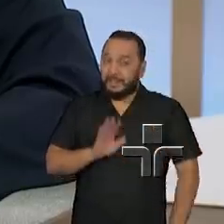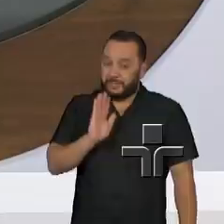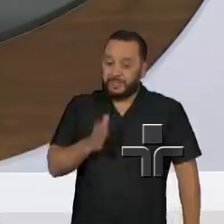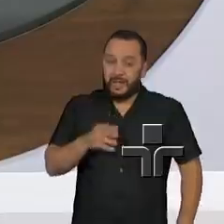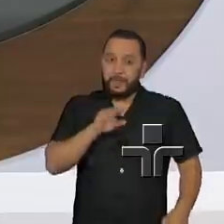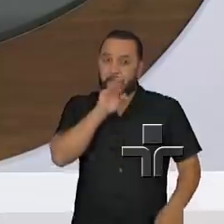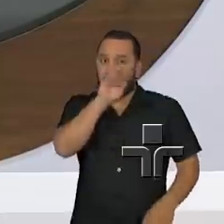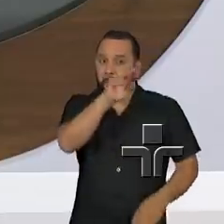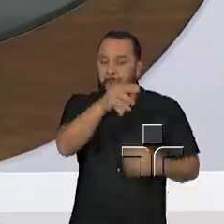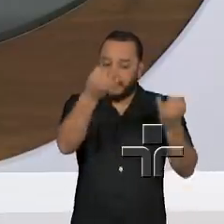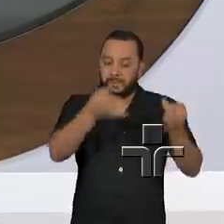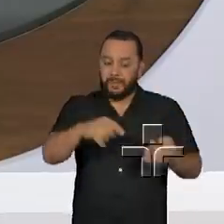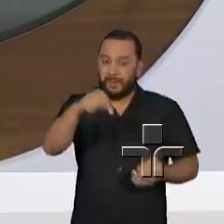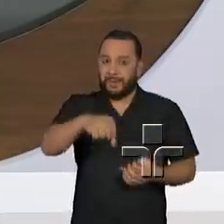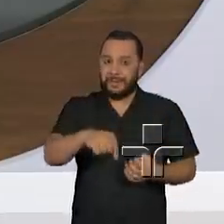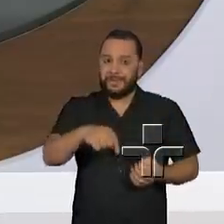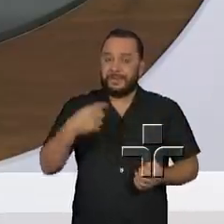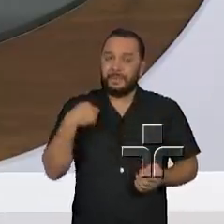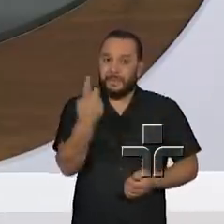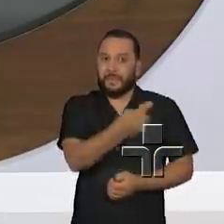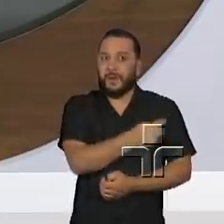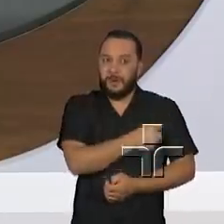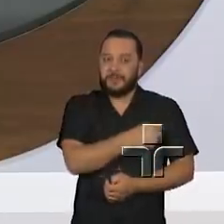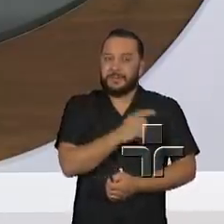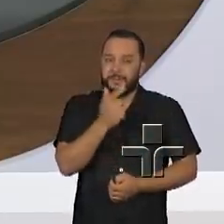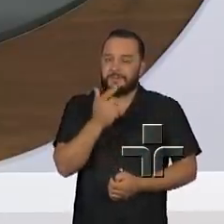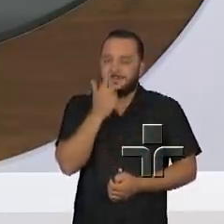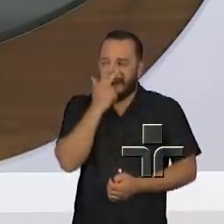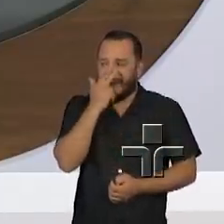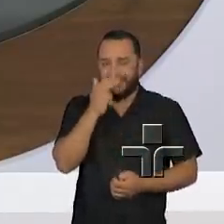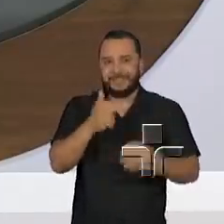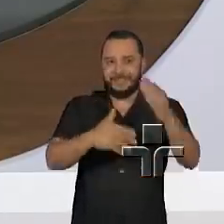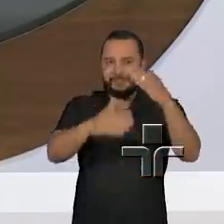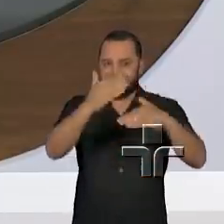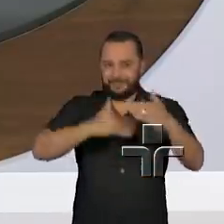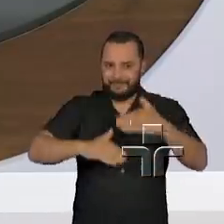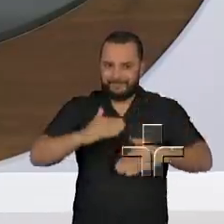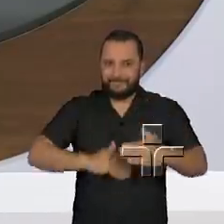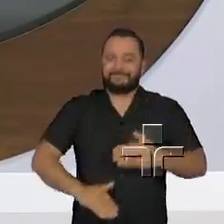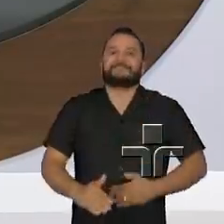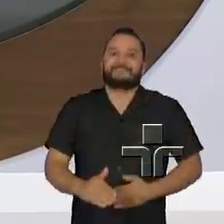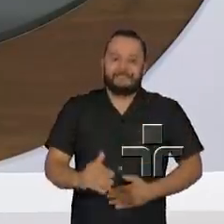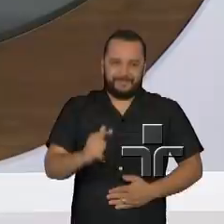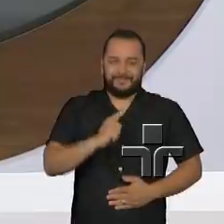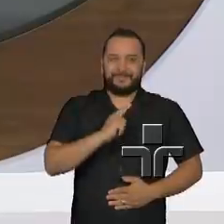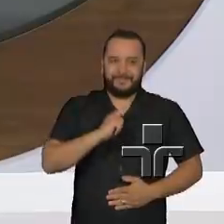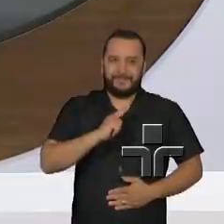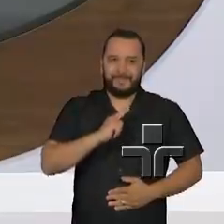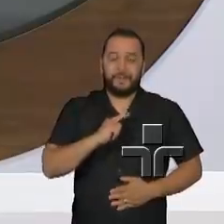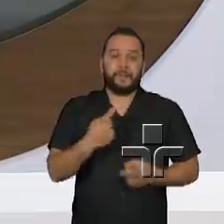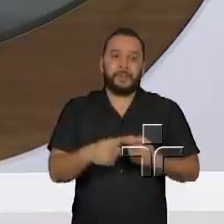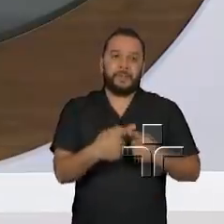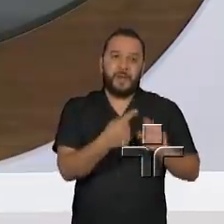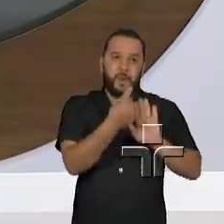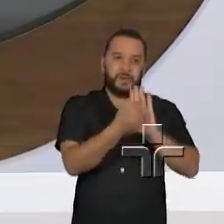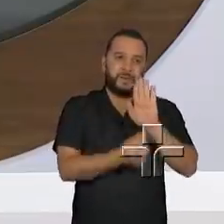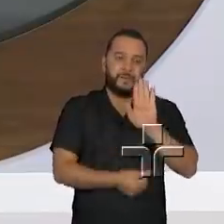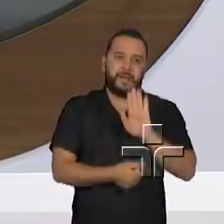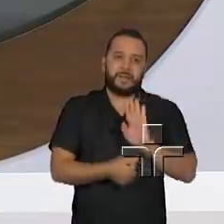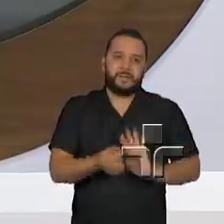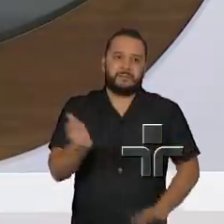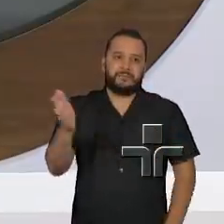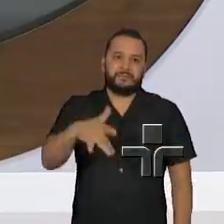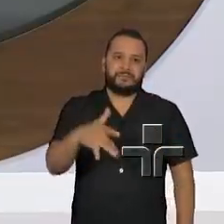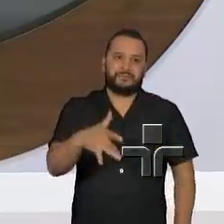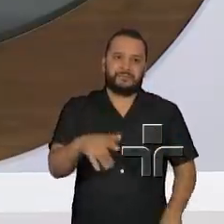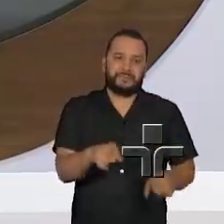que, para o senhor, a gente está vivendo uma involução. Me parece claro, não só pelo garrote orçamentário, mas por toda